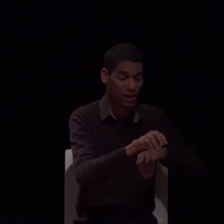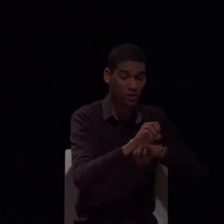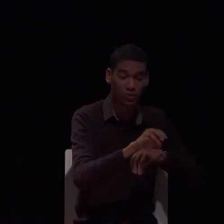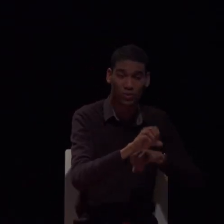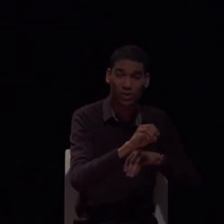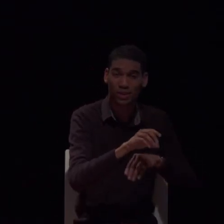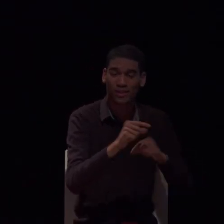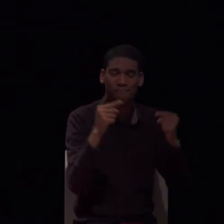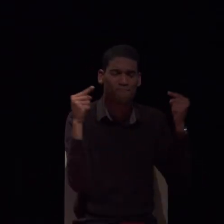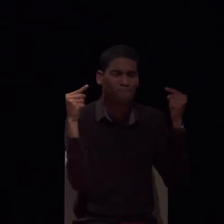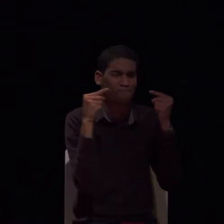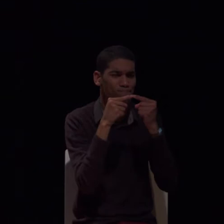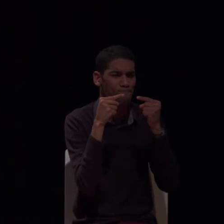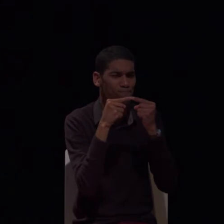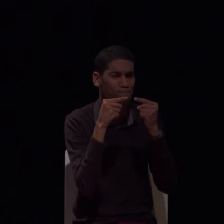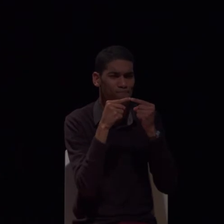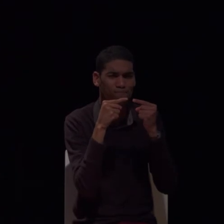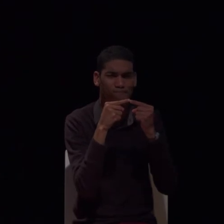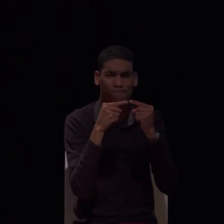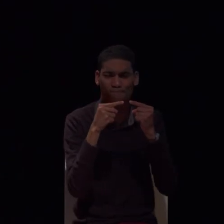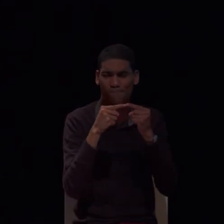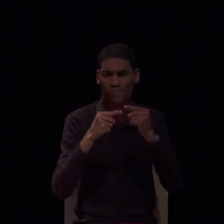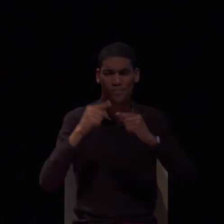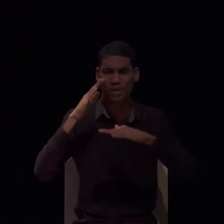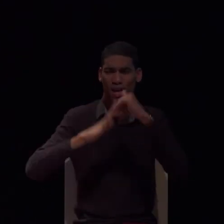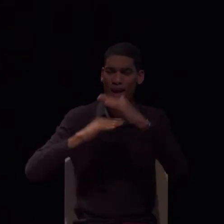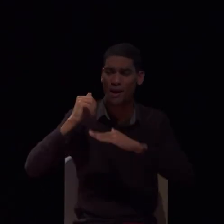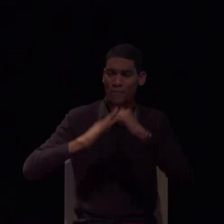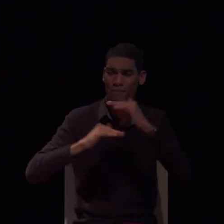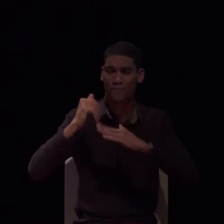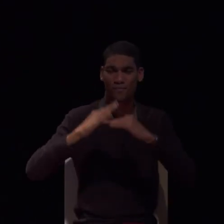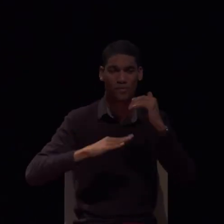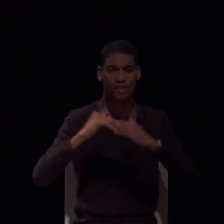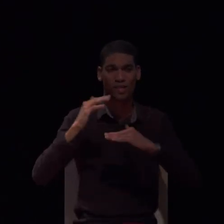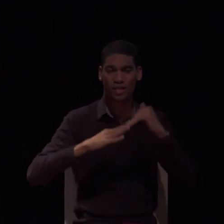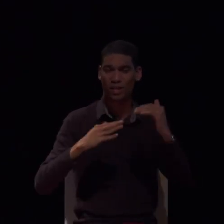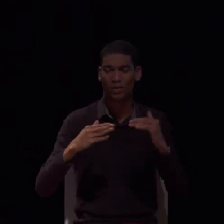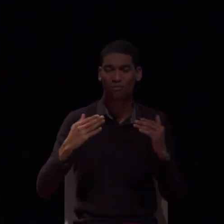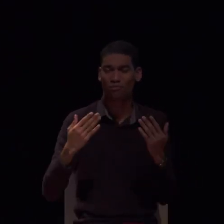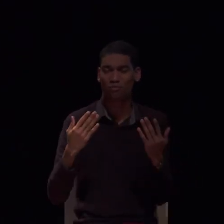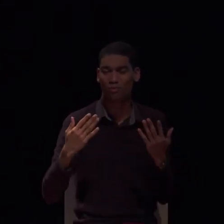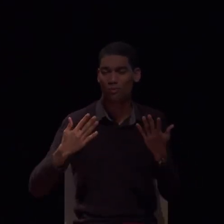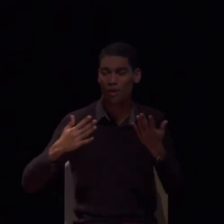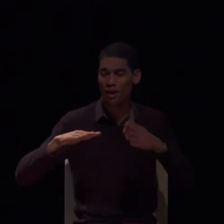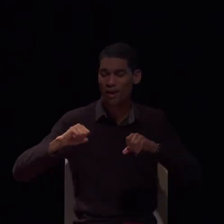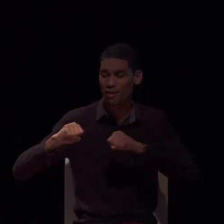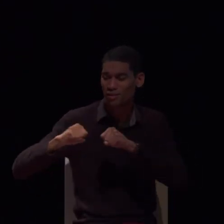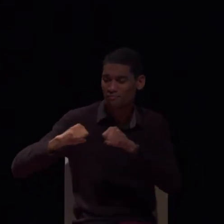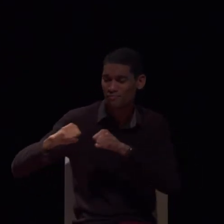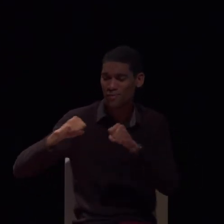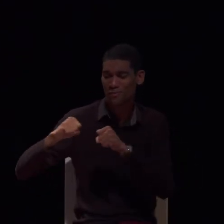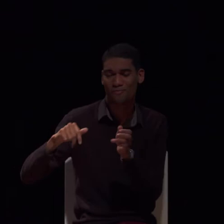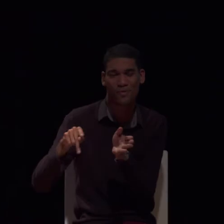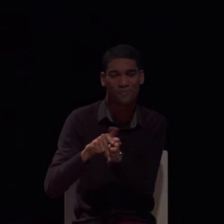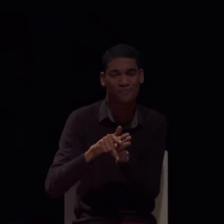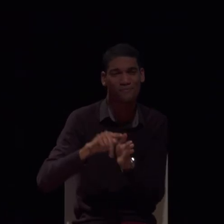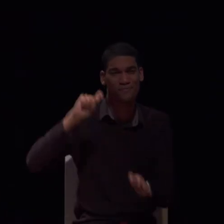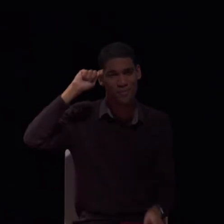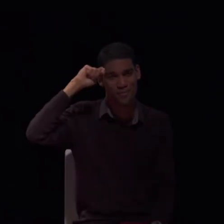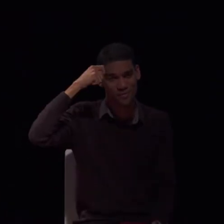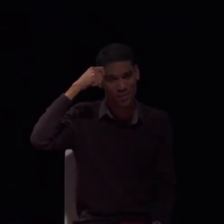tem muita conexão com essa prática dessas manifestações que são negras do brasil né